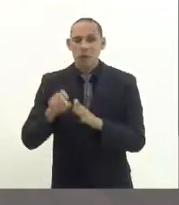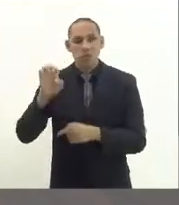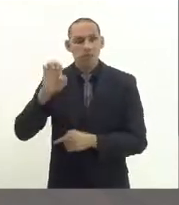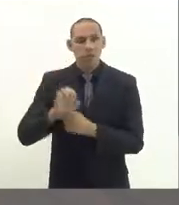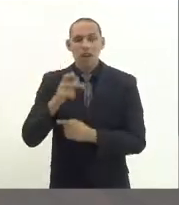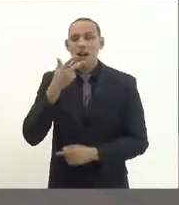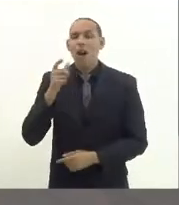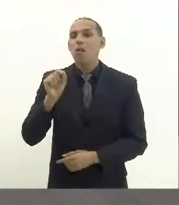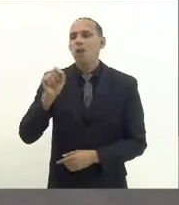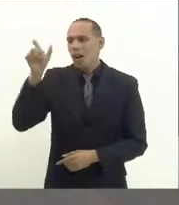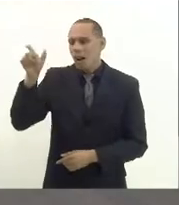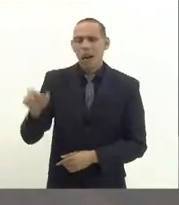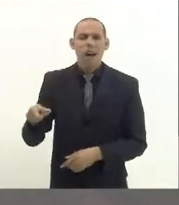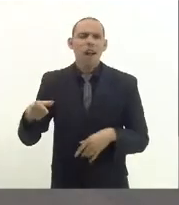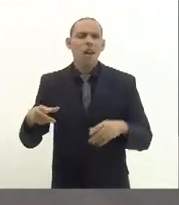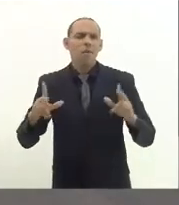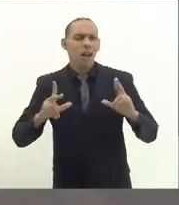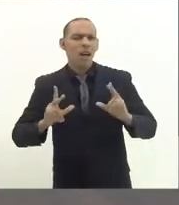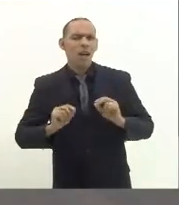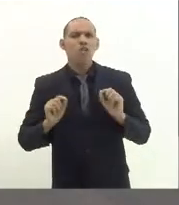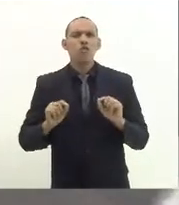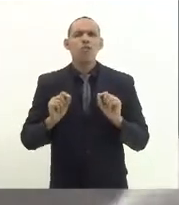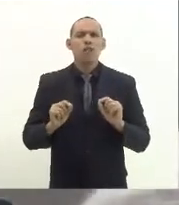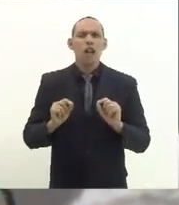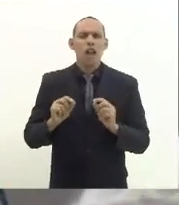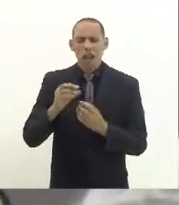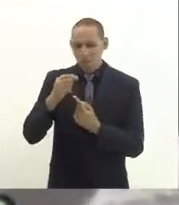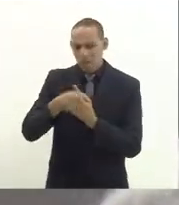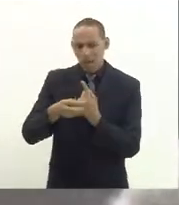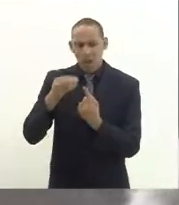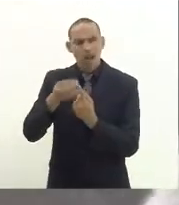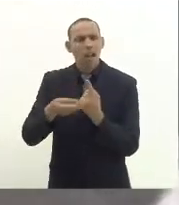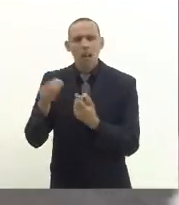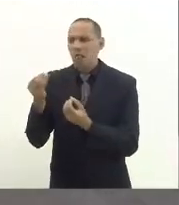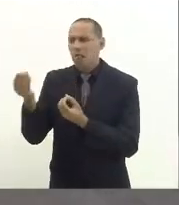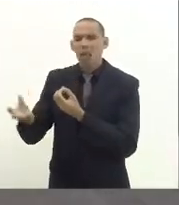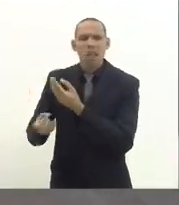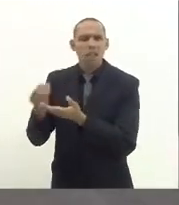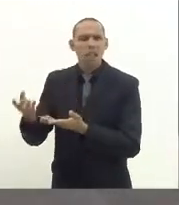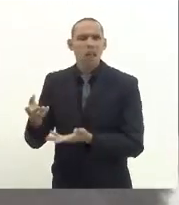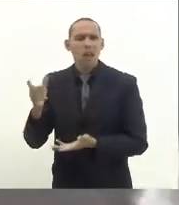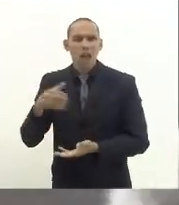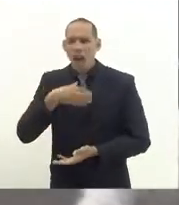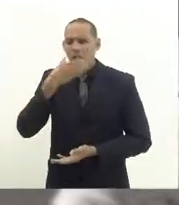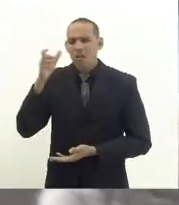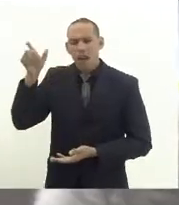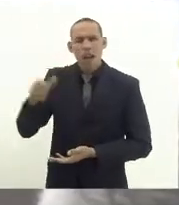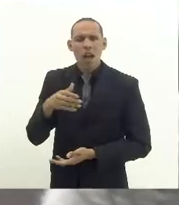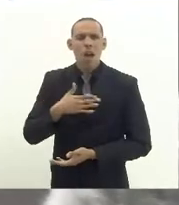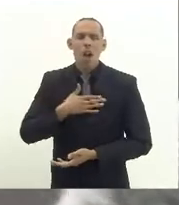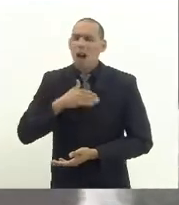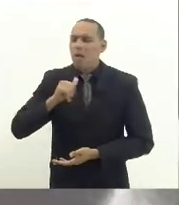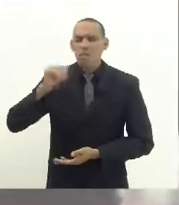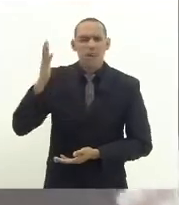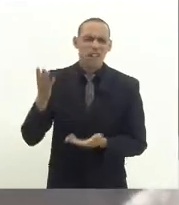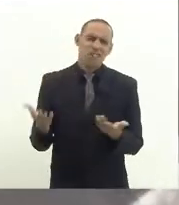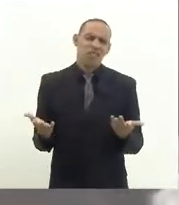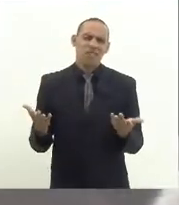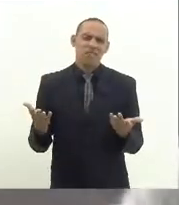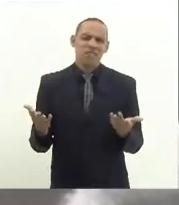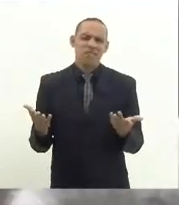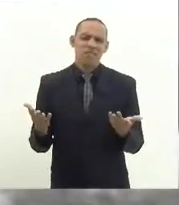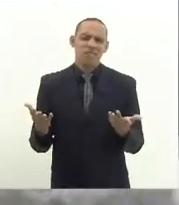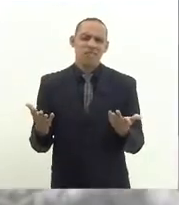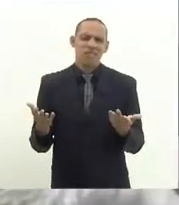dizendo que ela mereceria receber bananas que a fruta preferida dela fazendo uma